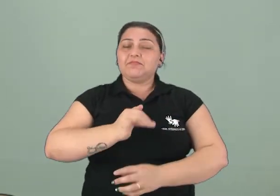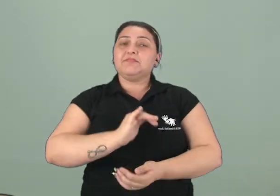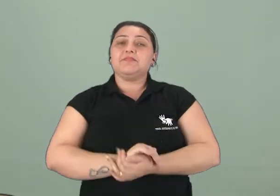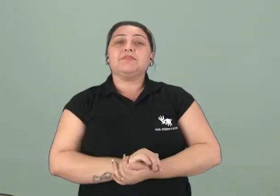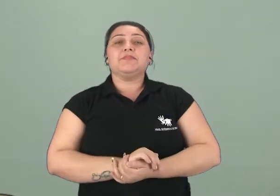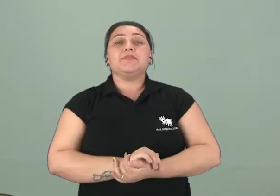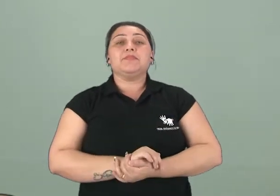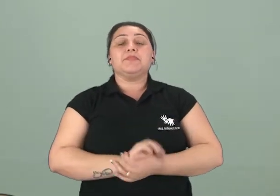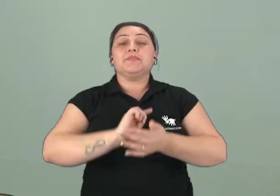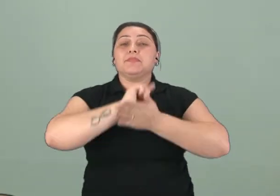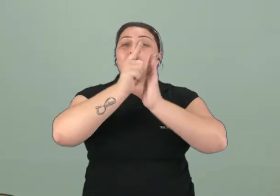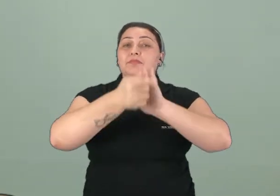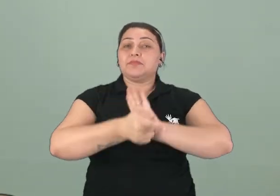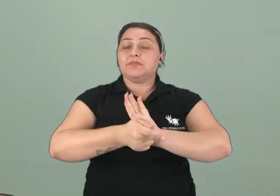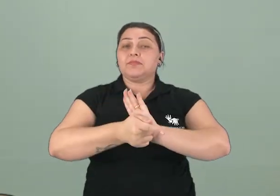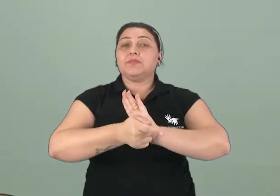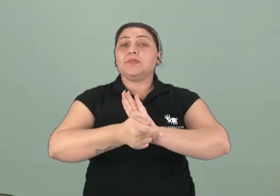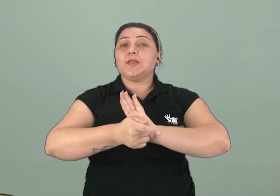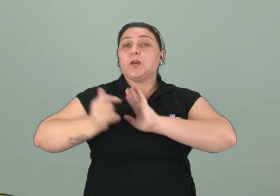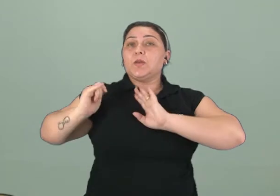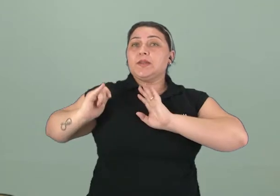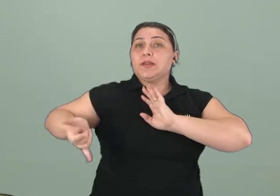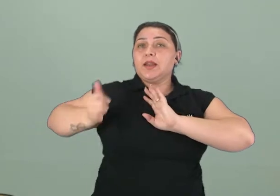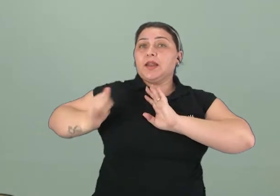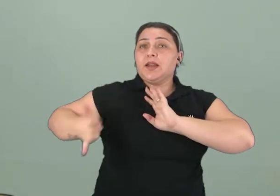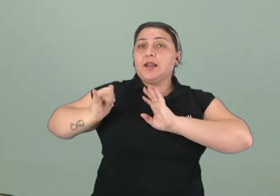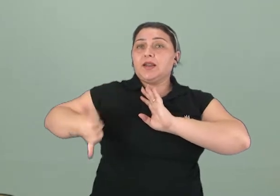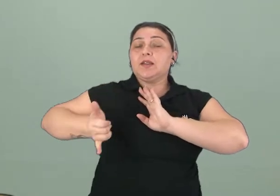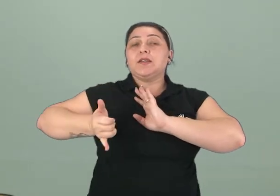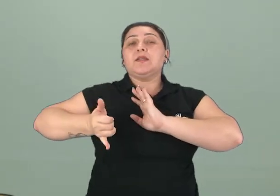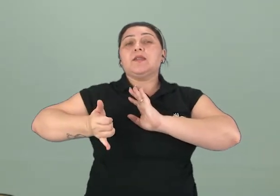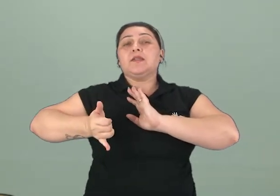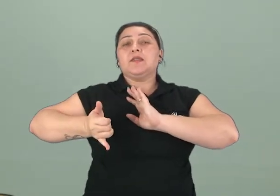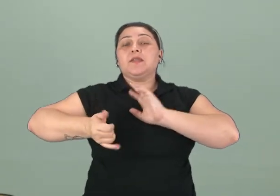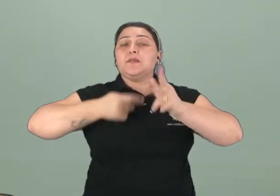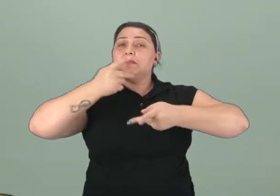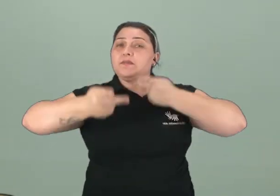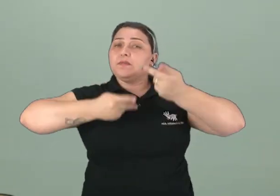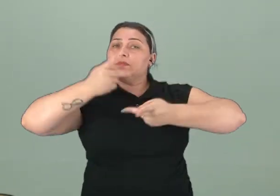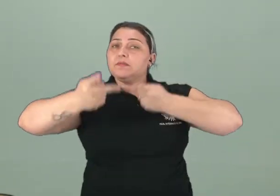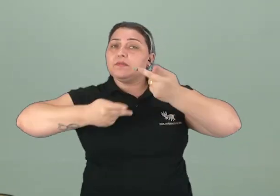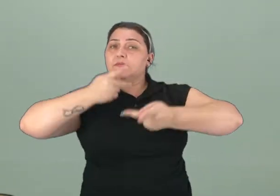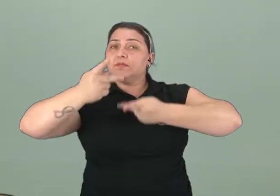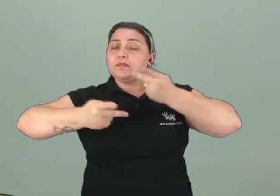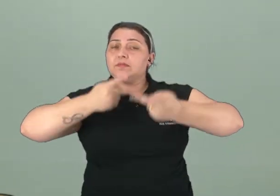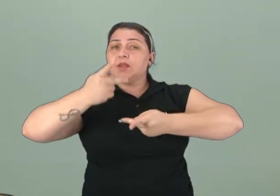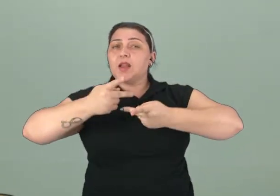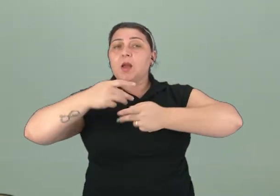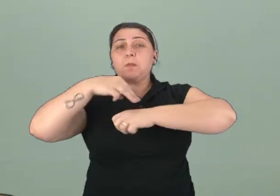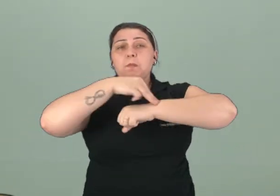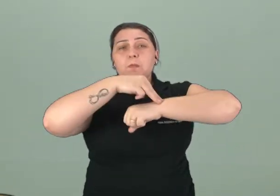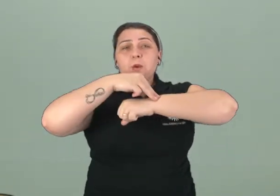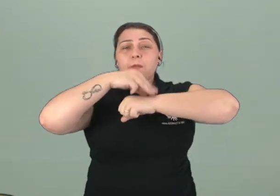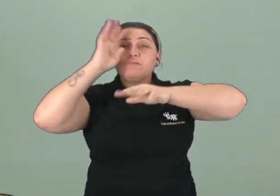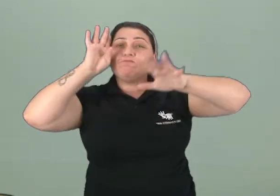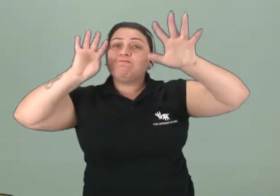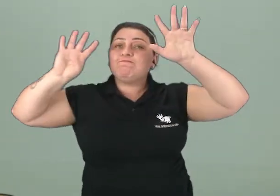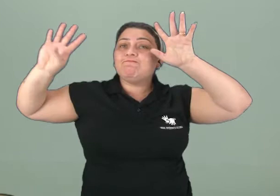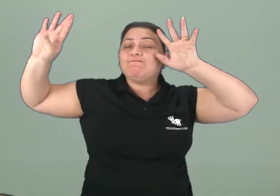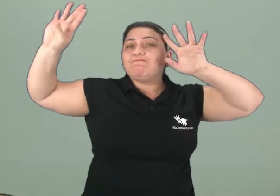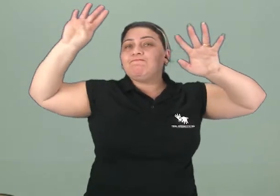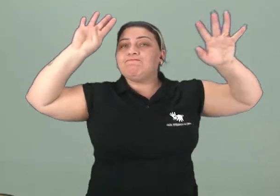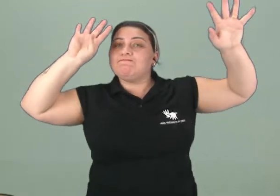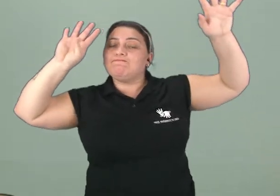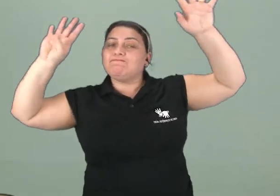é um gênero que a gente é uma narrativa onde a gente trabalha com momentos fictícios né